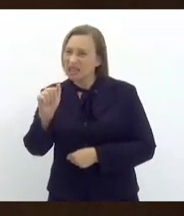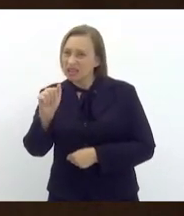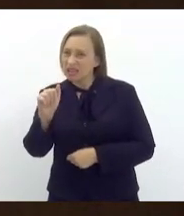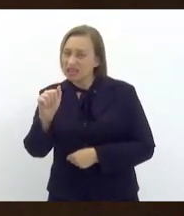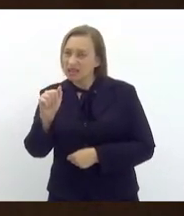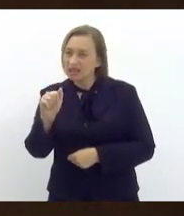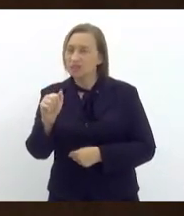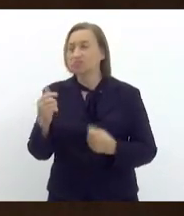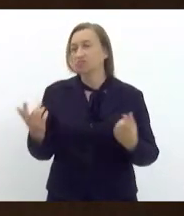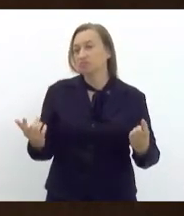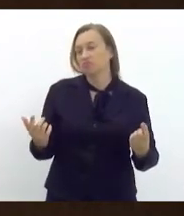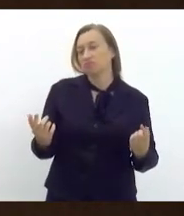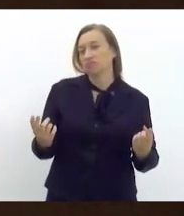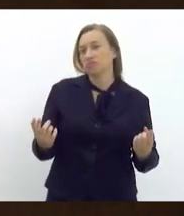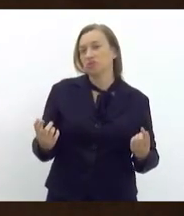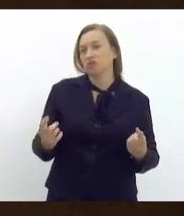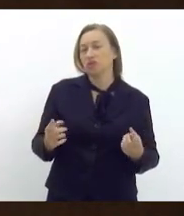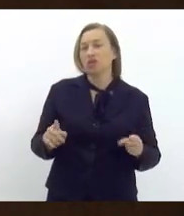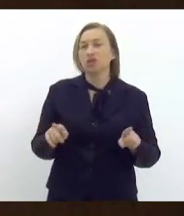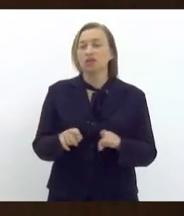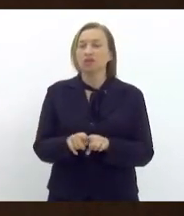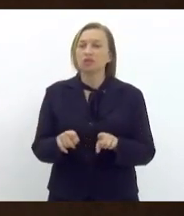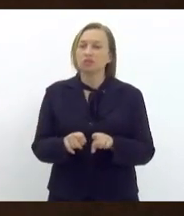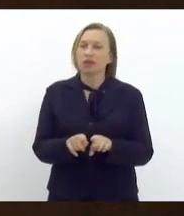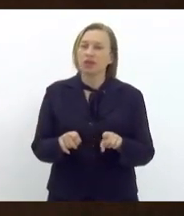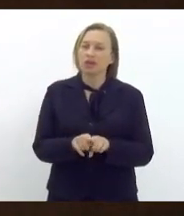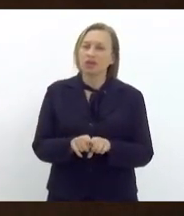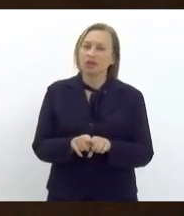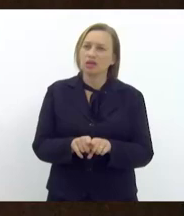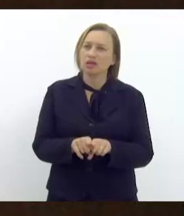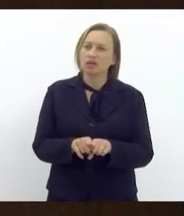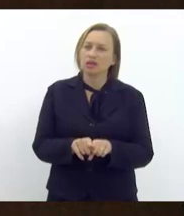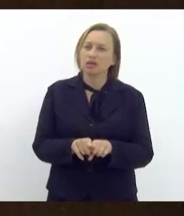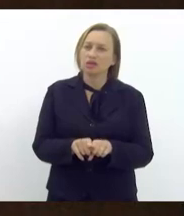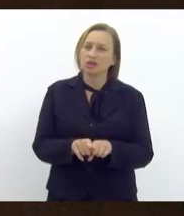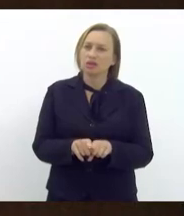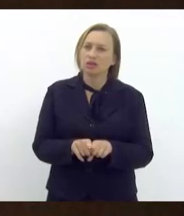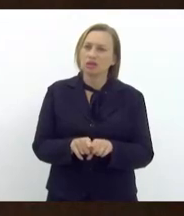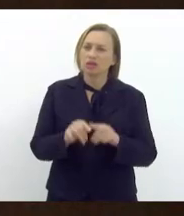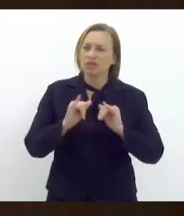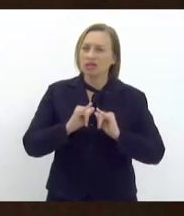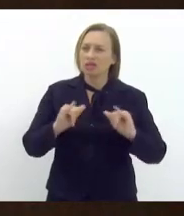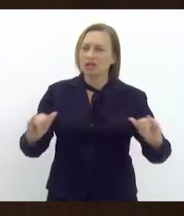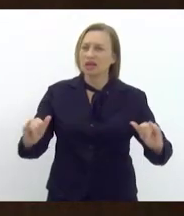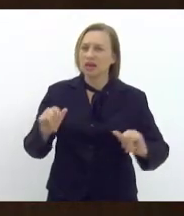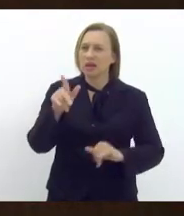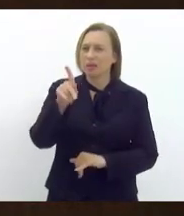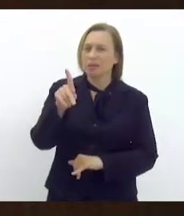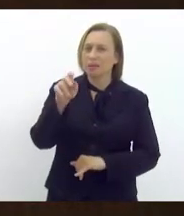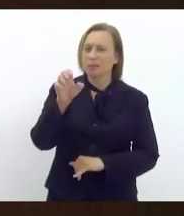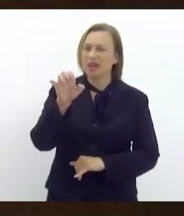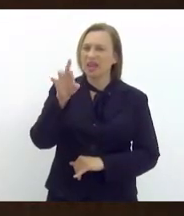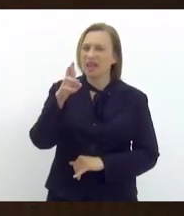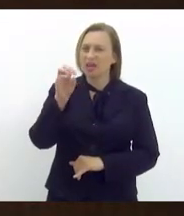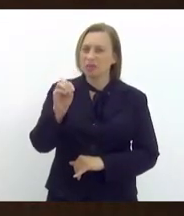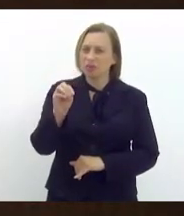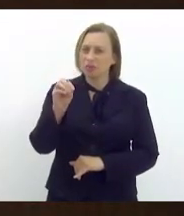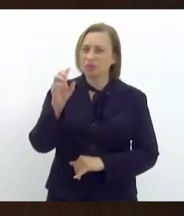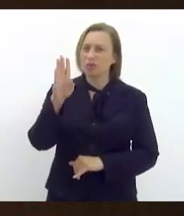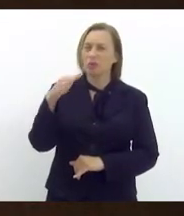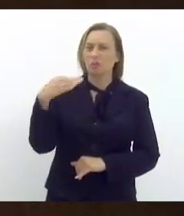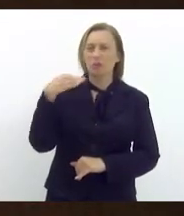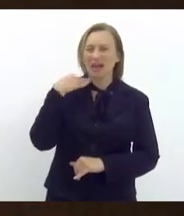etc e além da invasão de competência naquilo de declarar perímetro bancário área de segurança